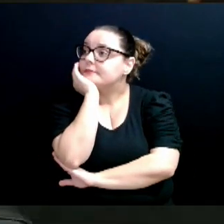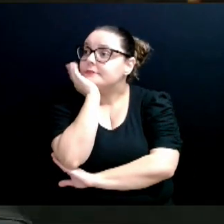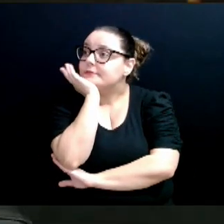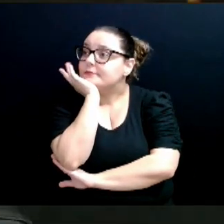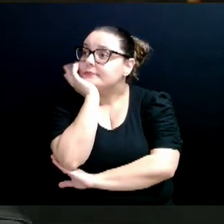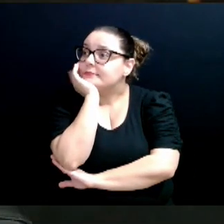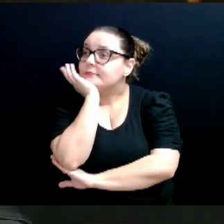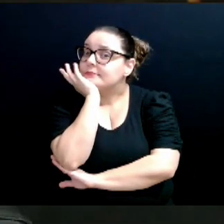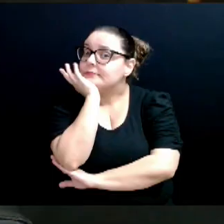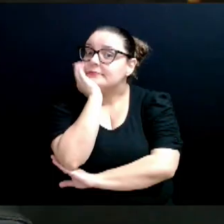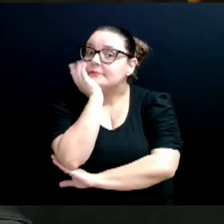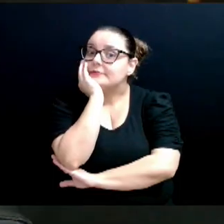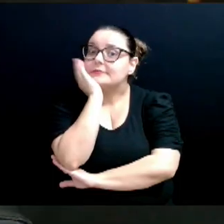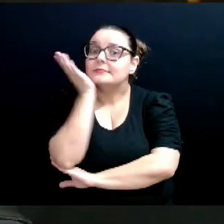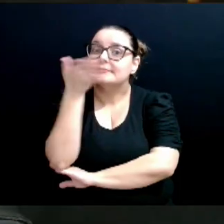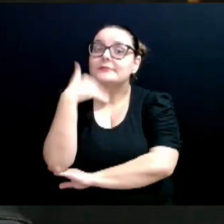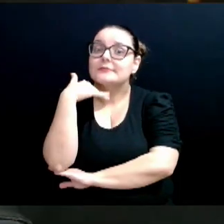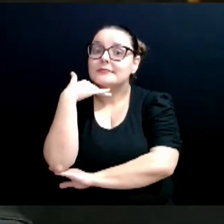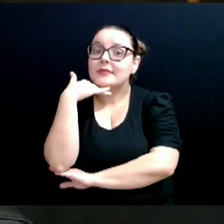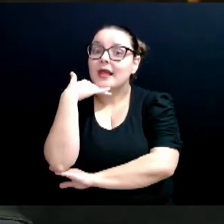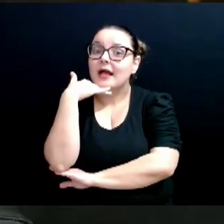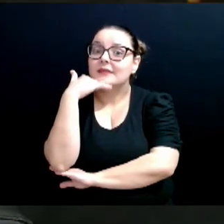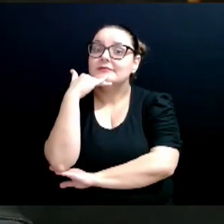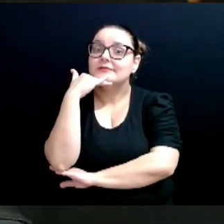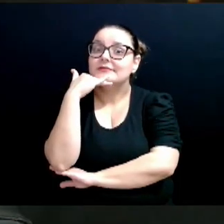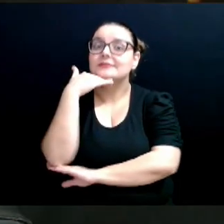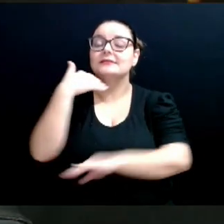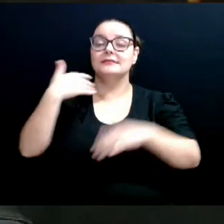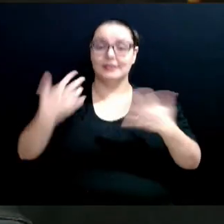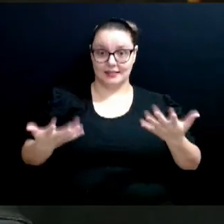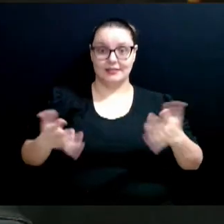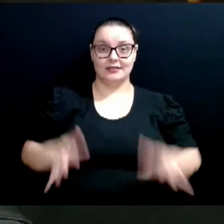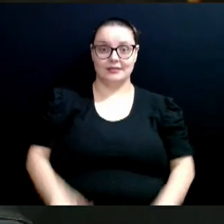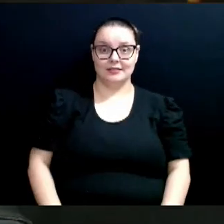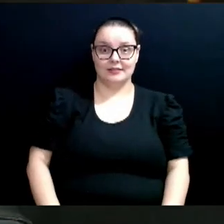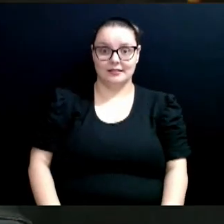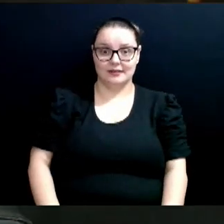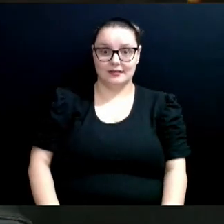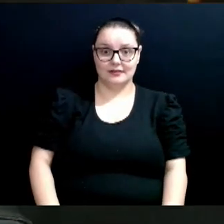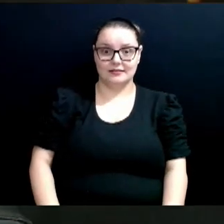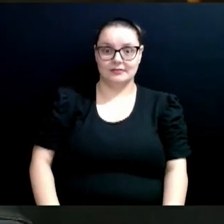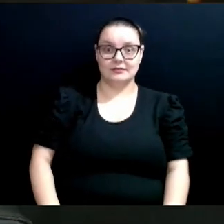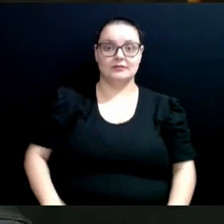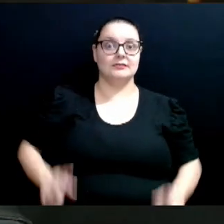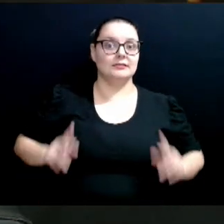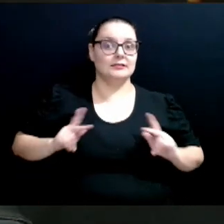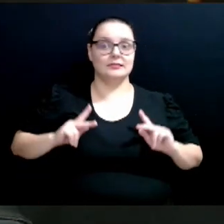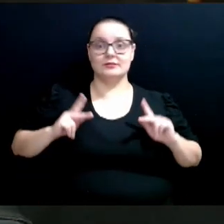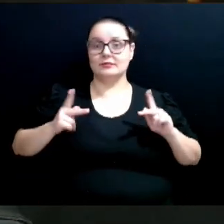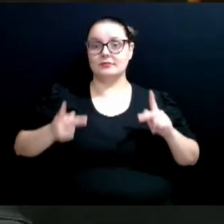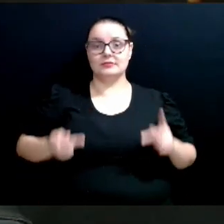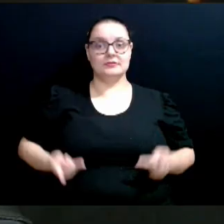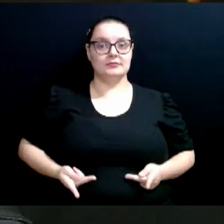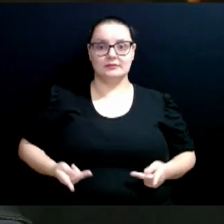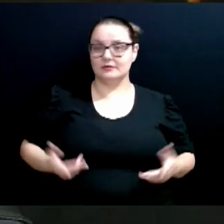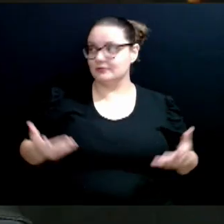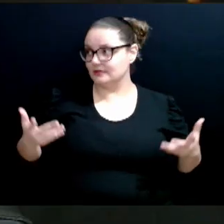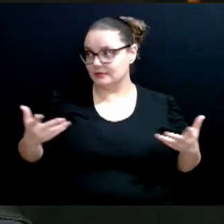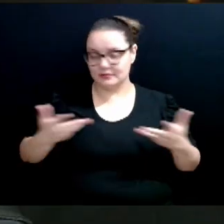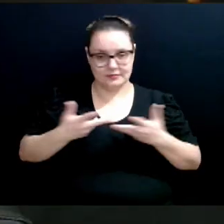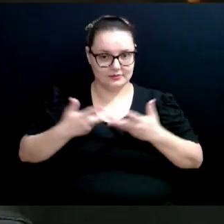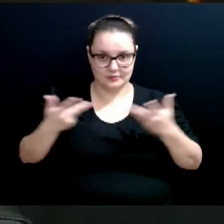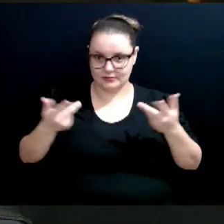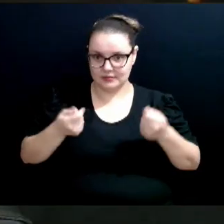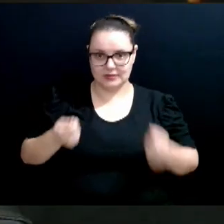fecha a boca, com a boca aberta. O ser humano é magnífico, né? A gente entender